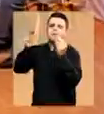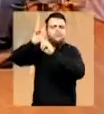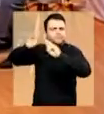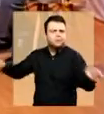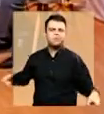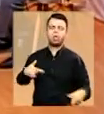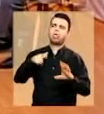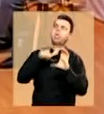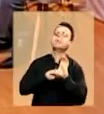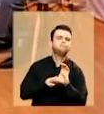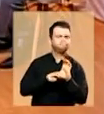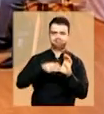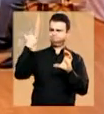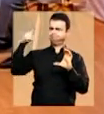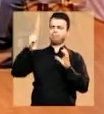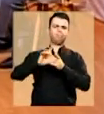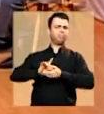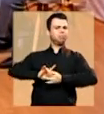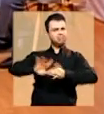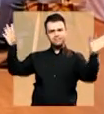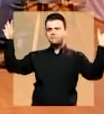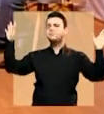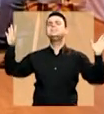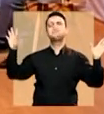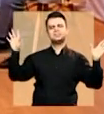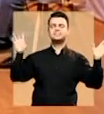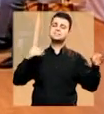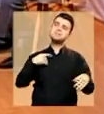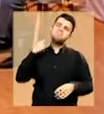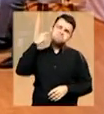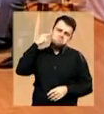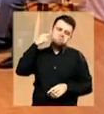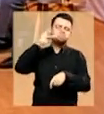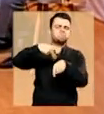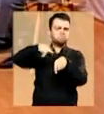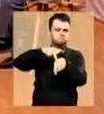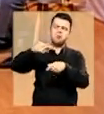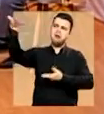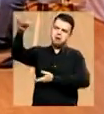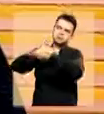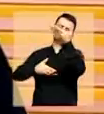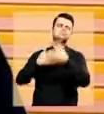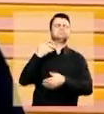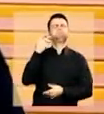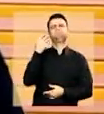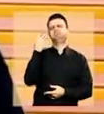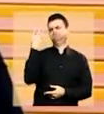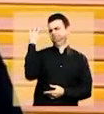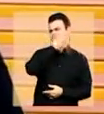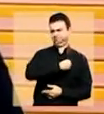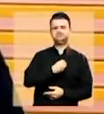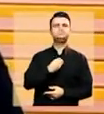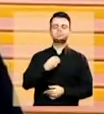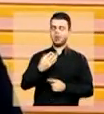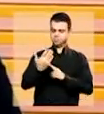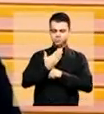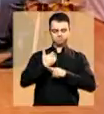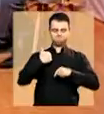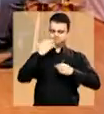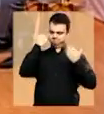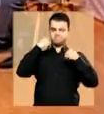então. Total. Então, o intercâmbio é muito belo. Ele é transformador. Eu usaria essa